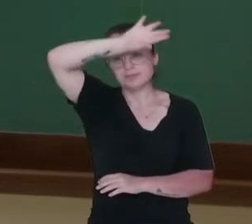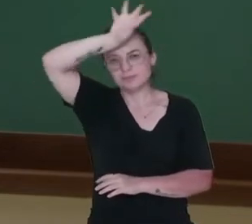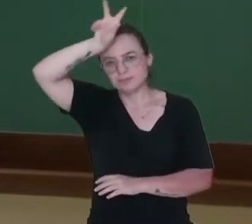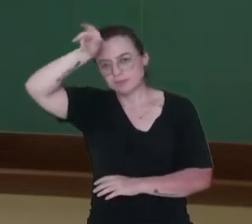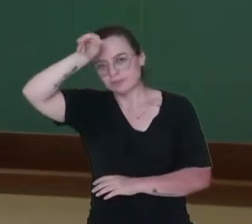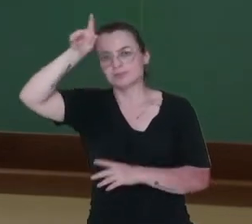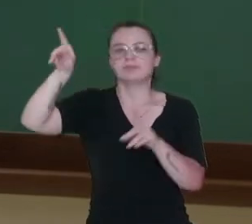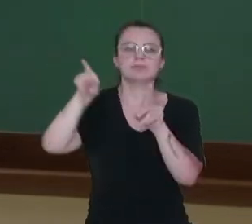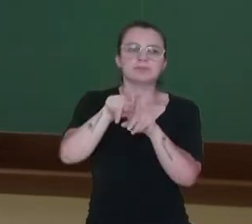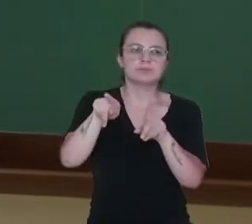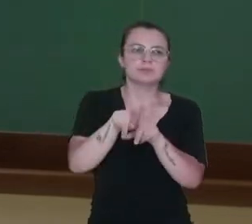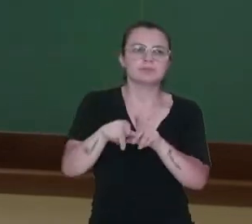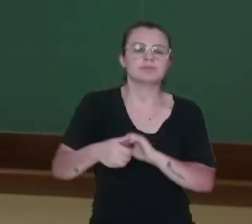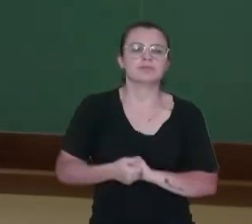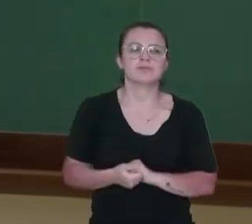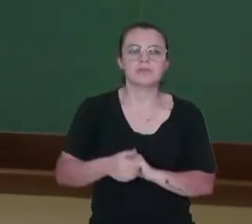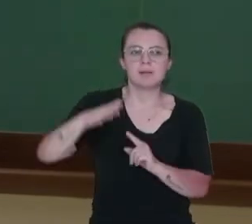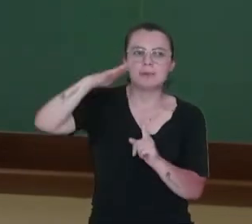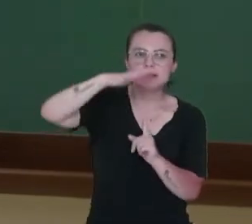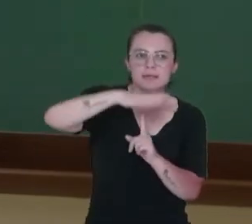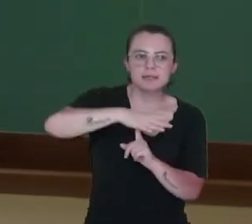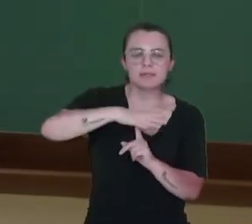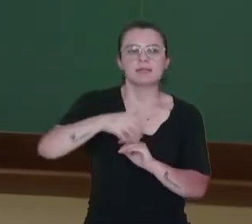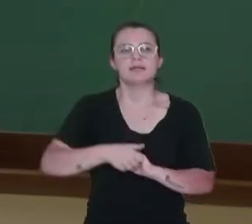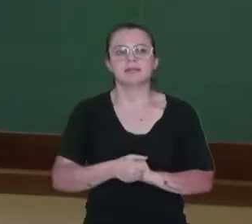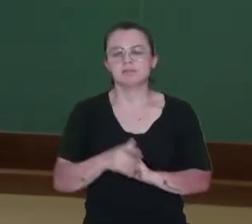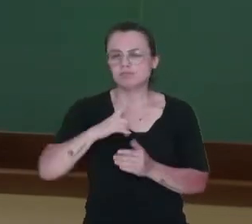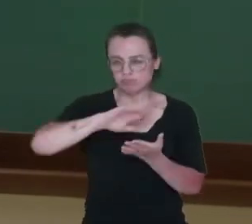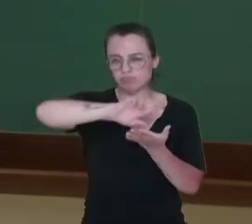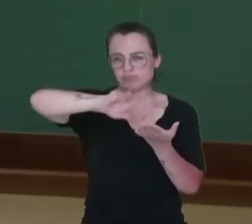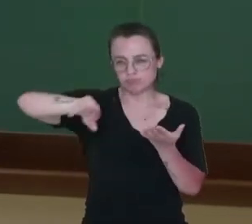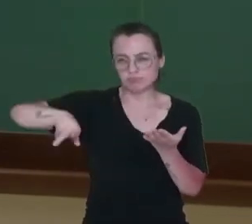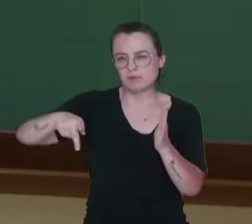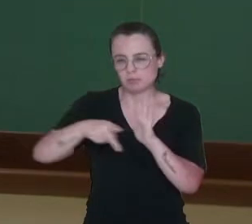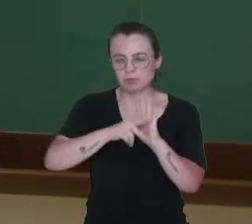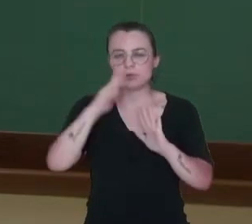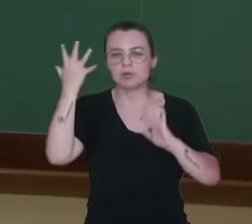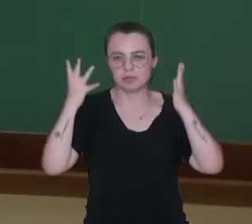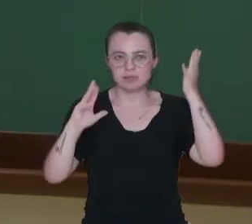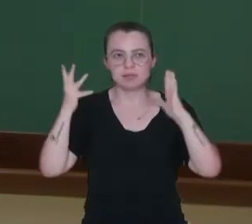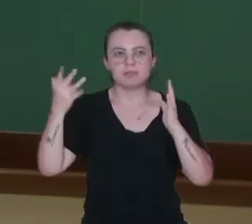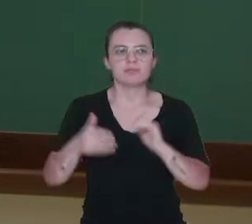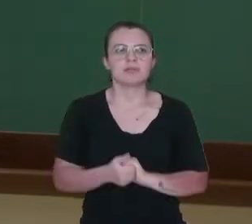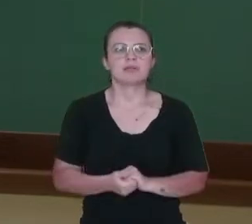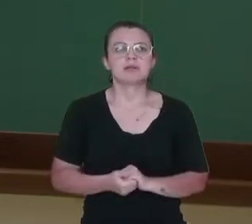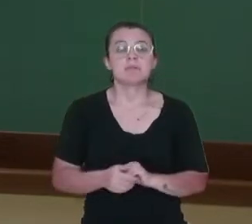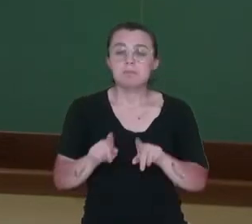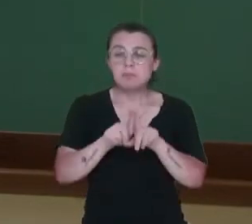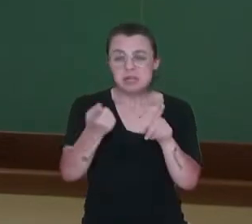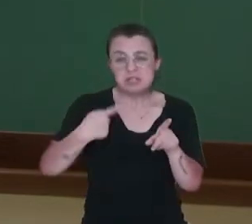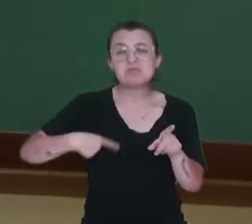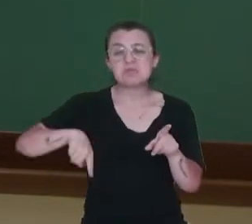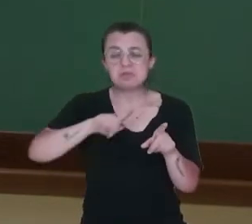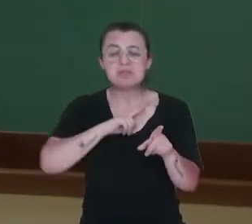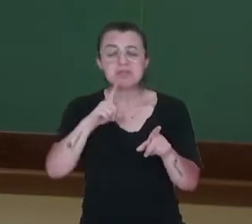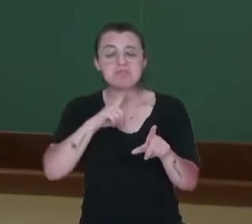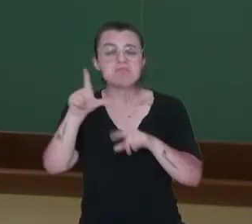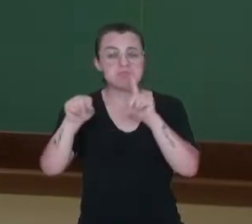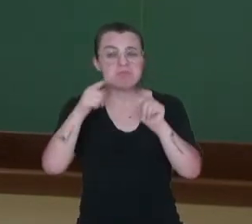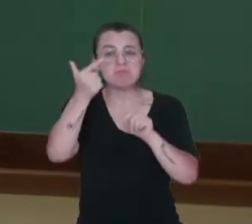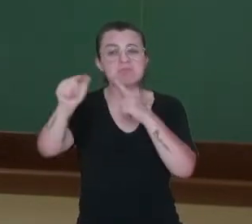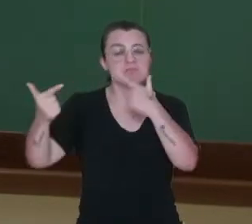território brasileiro, utilizando ali critérios naturais. Mas temos outros critérios